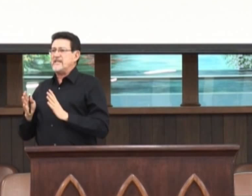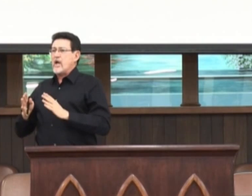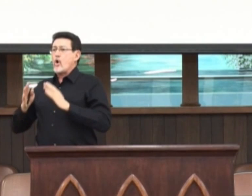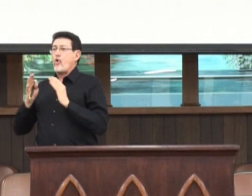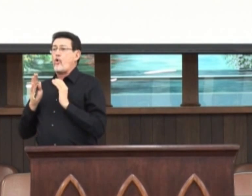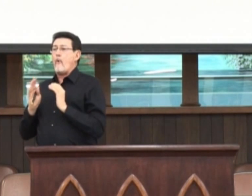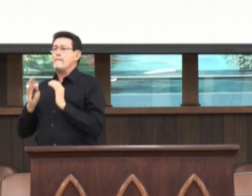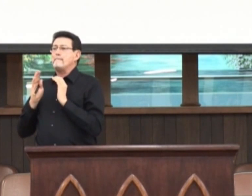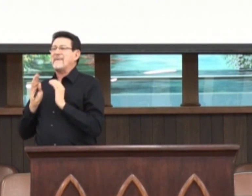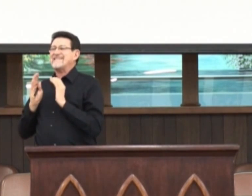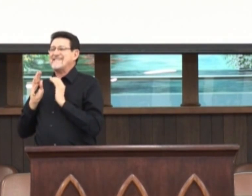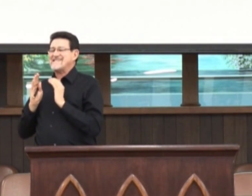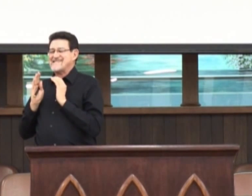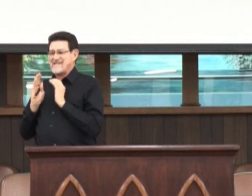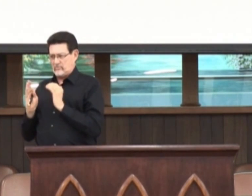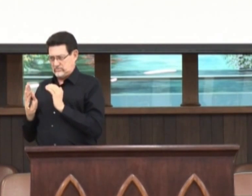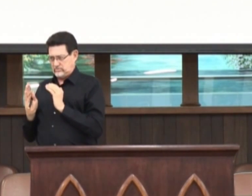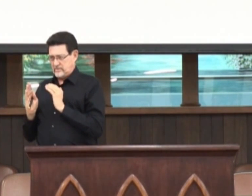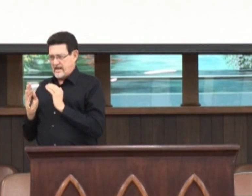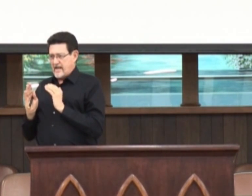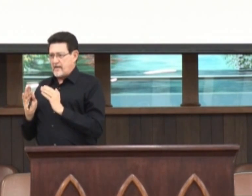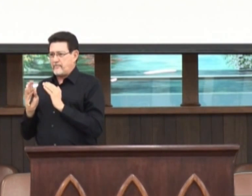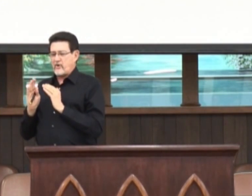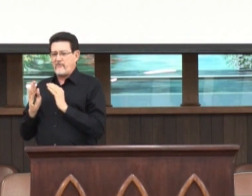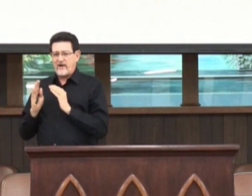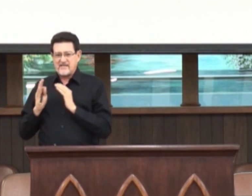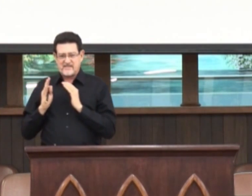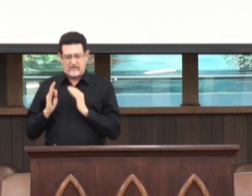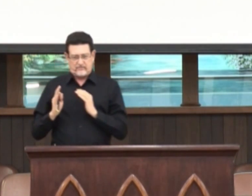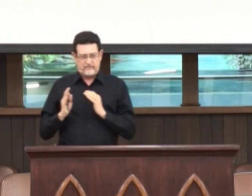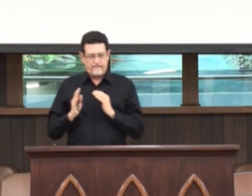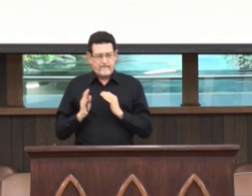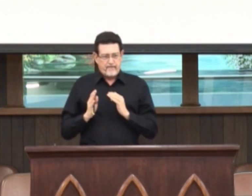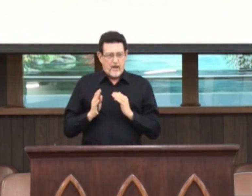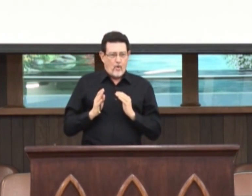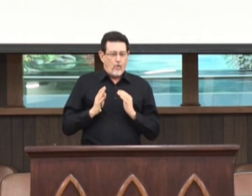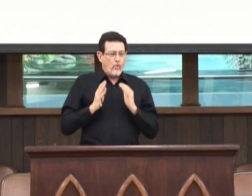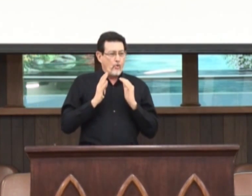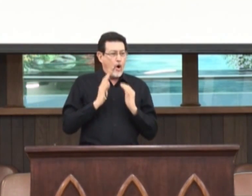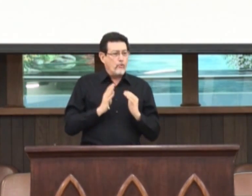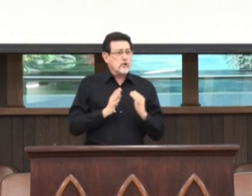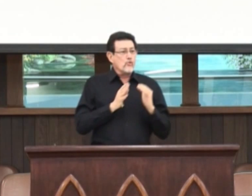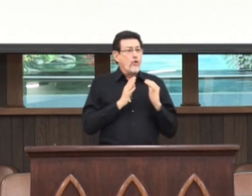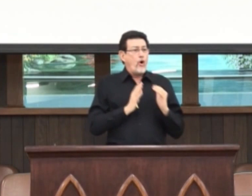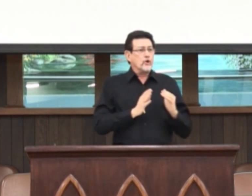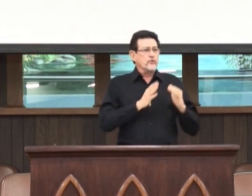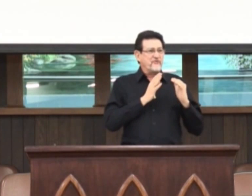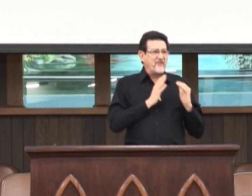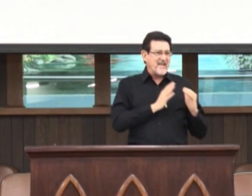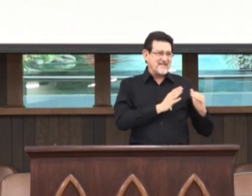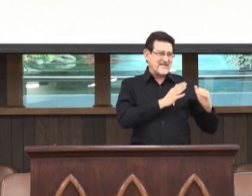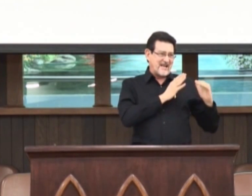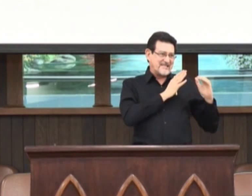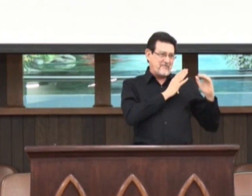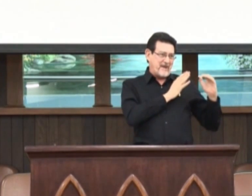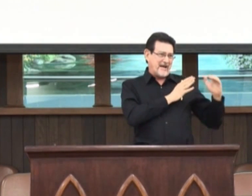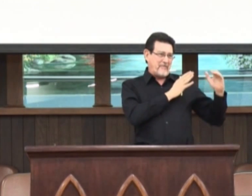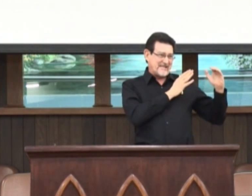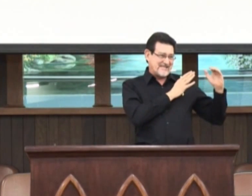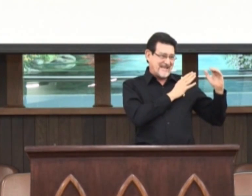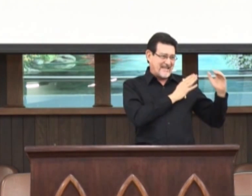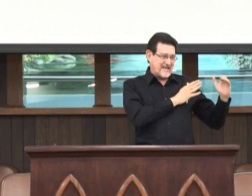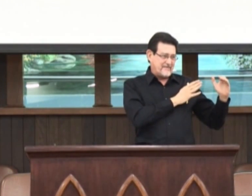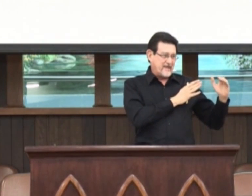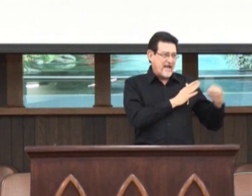estado de competição e provocação. O gol que o Gordo fez a